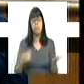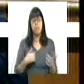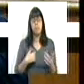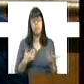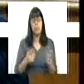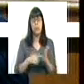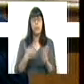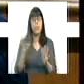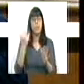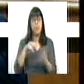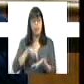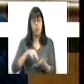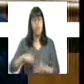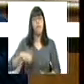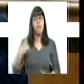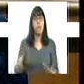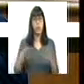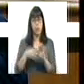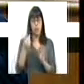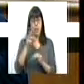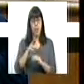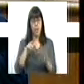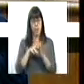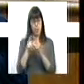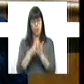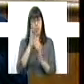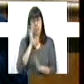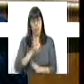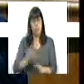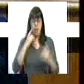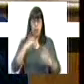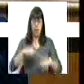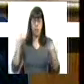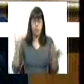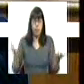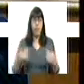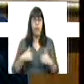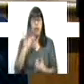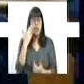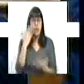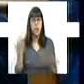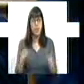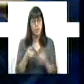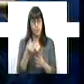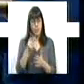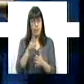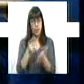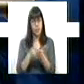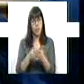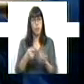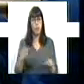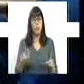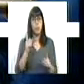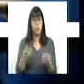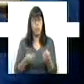ainda longe do necessário, porque a posição que os verdes têm sobre as taxas moderadoras é conhecida, é pública, portanto nós consideramos que as taxas moderadoras já